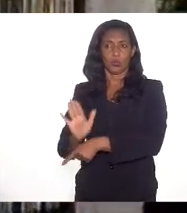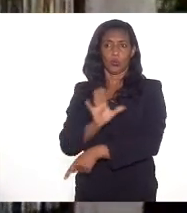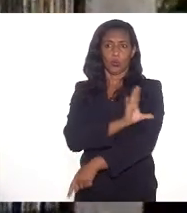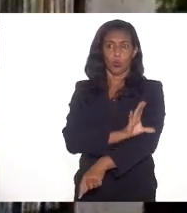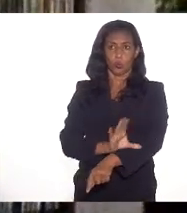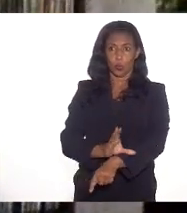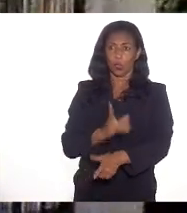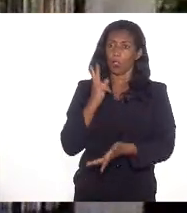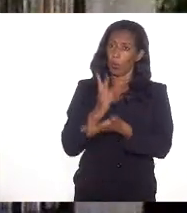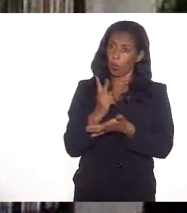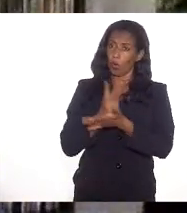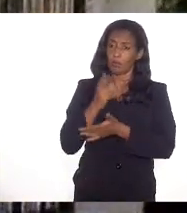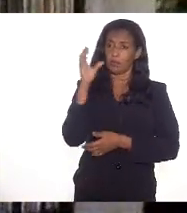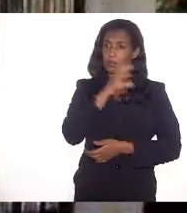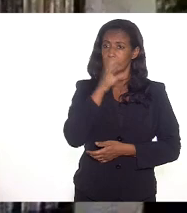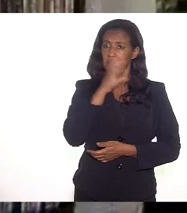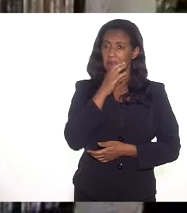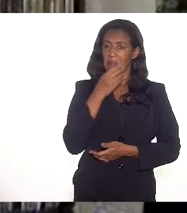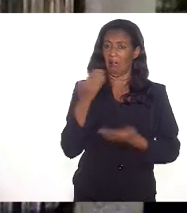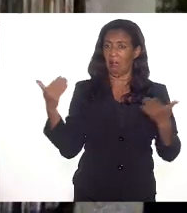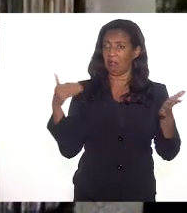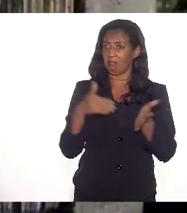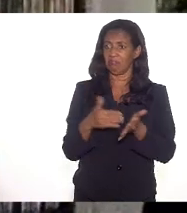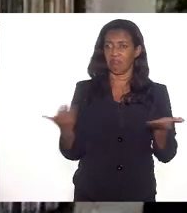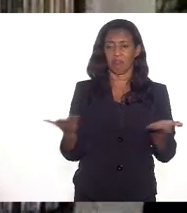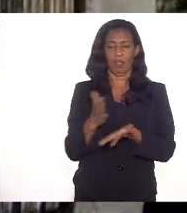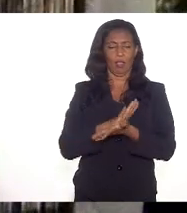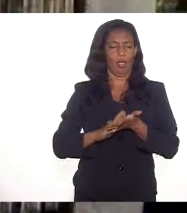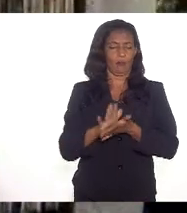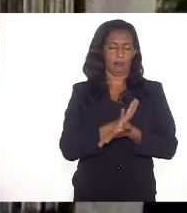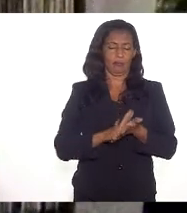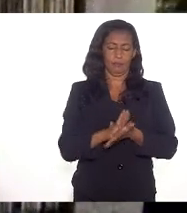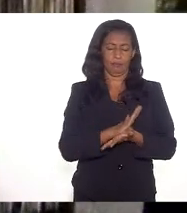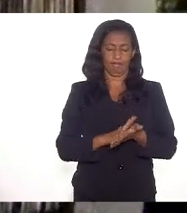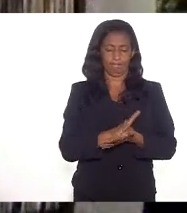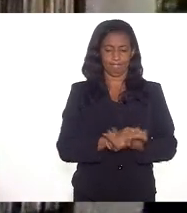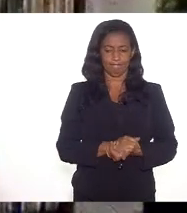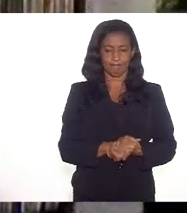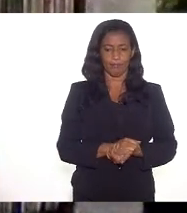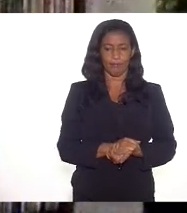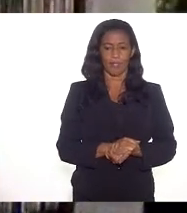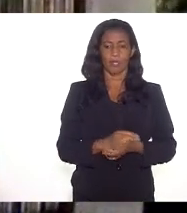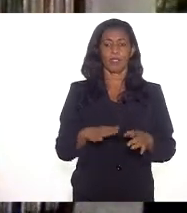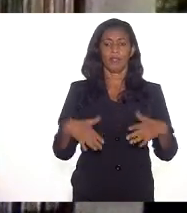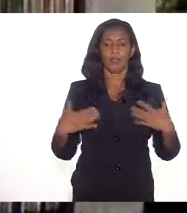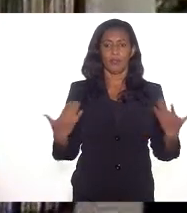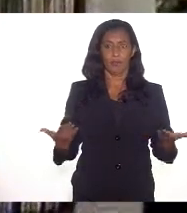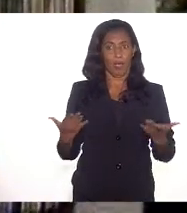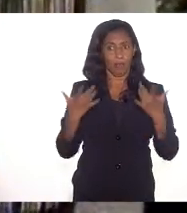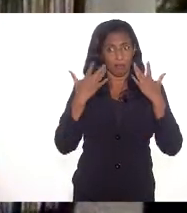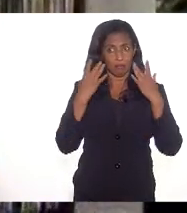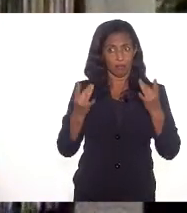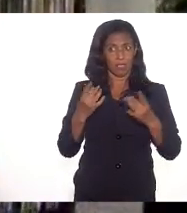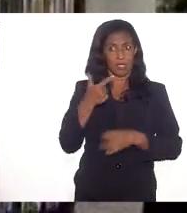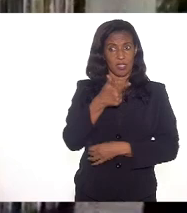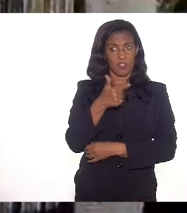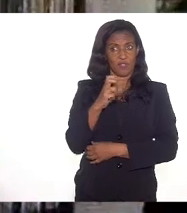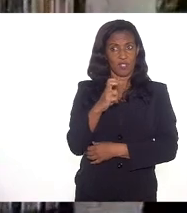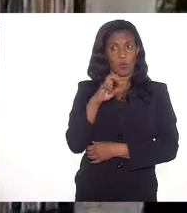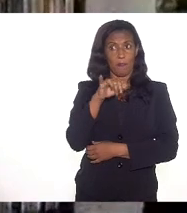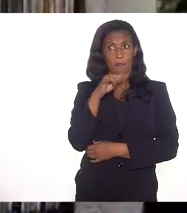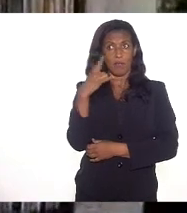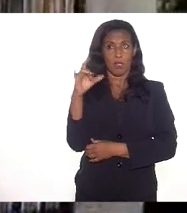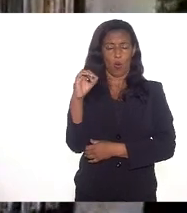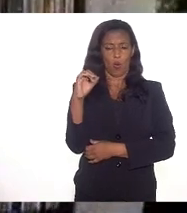emergenciais, e até agora nada. Vale frisar que esses 25 milhões são